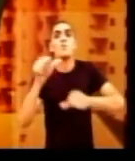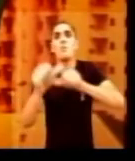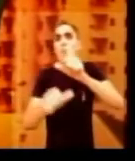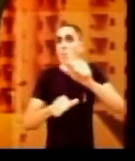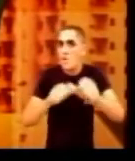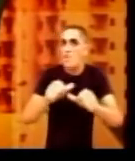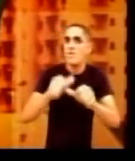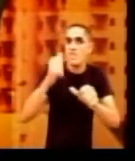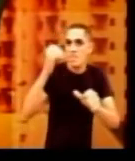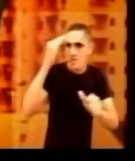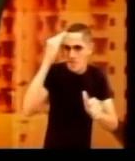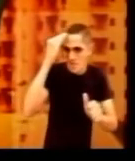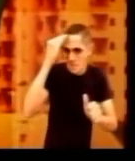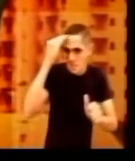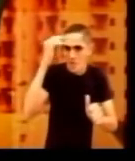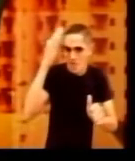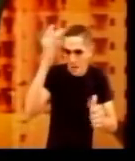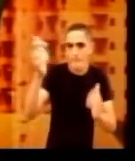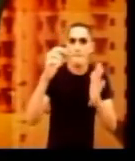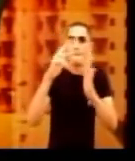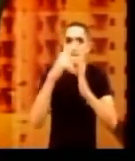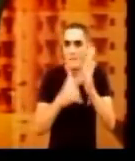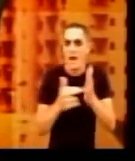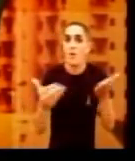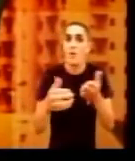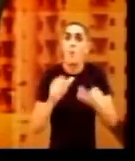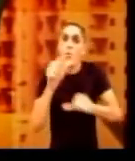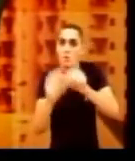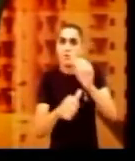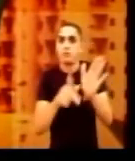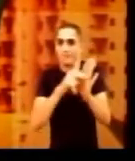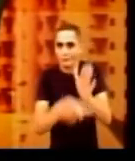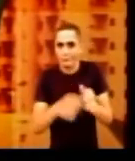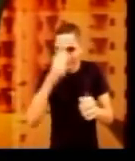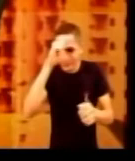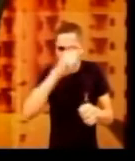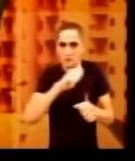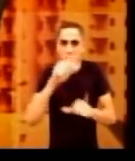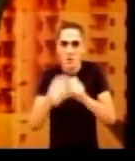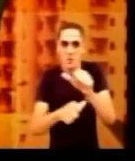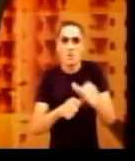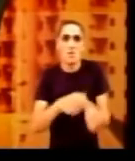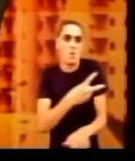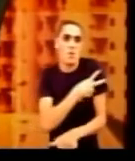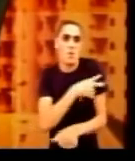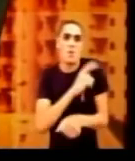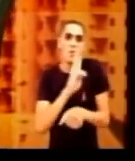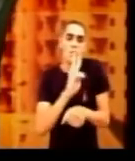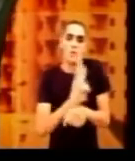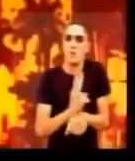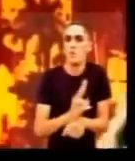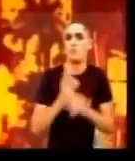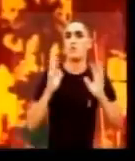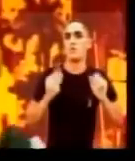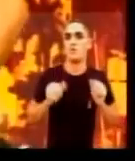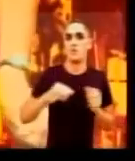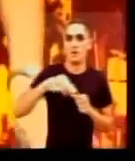sobre essas mudanças quem vai falar é a gerente da Vigilância Sanitária de Rio Preto, Miriam Volk. Boa tarde,